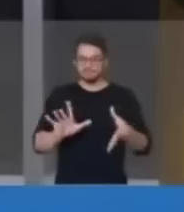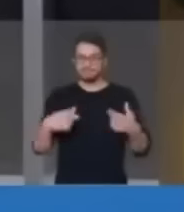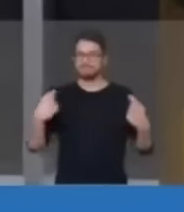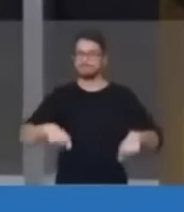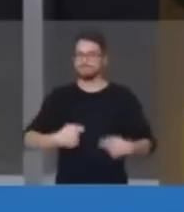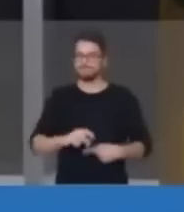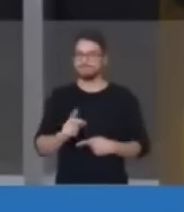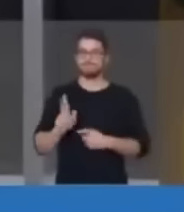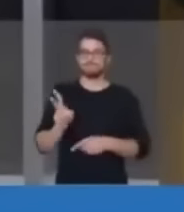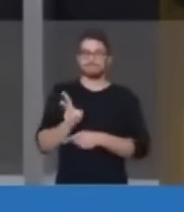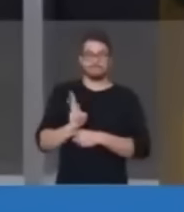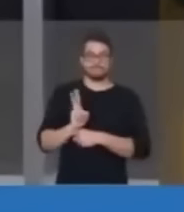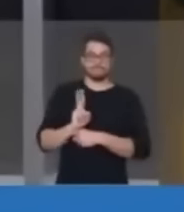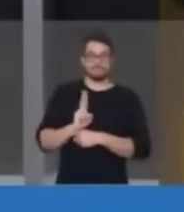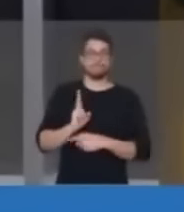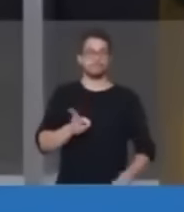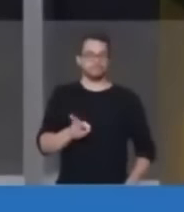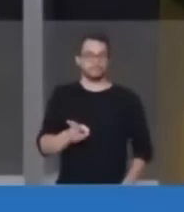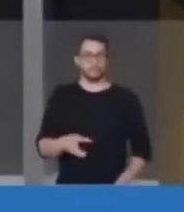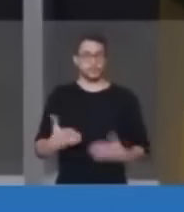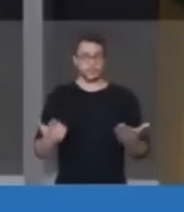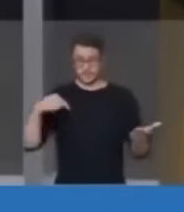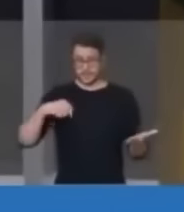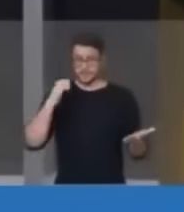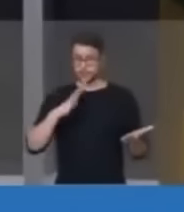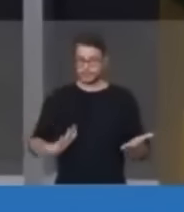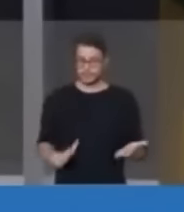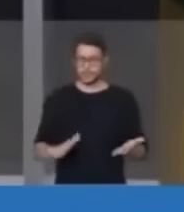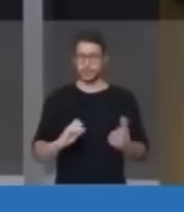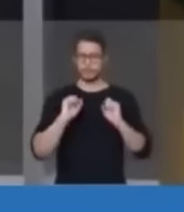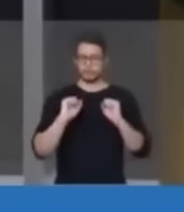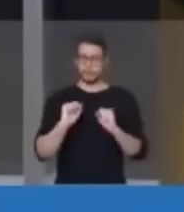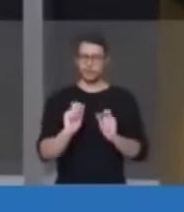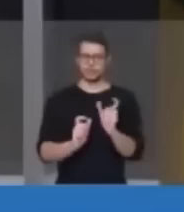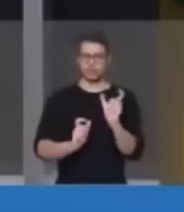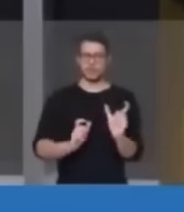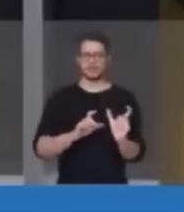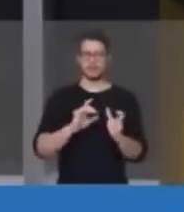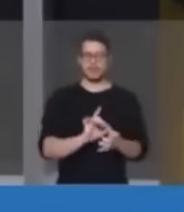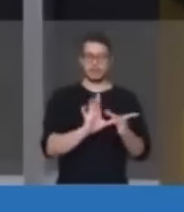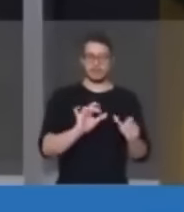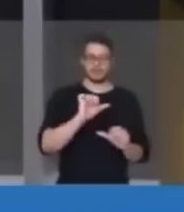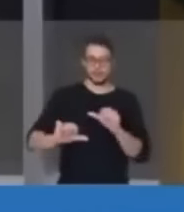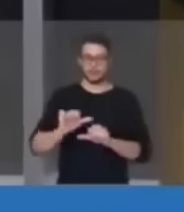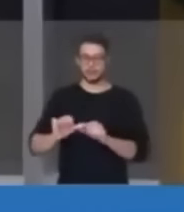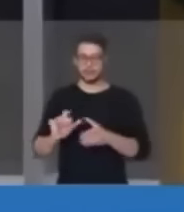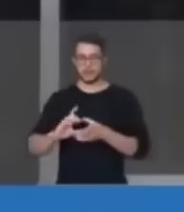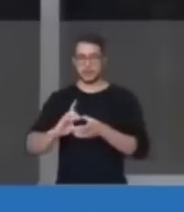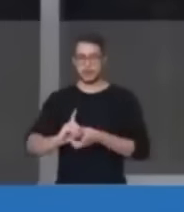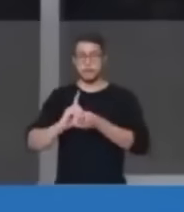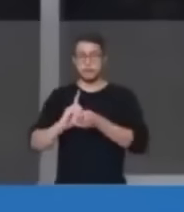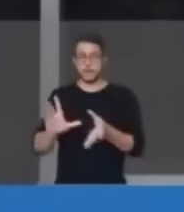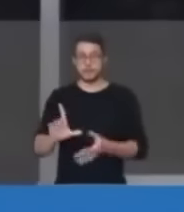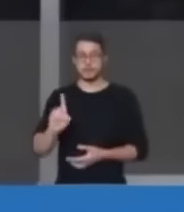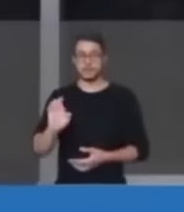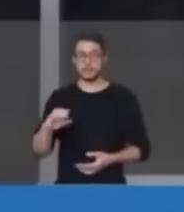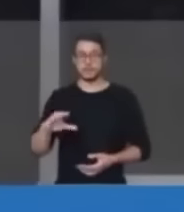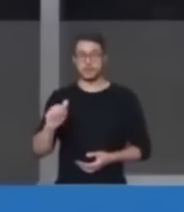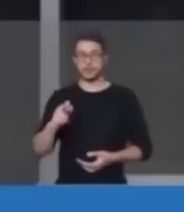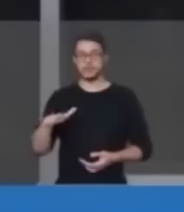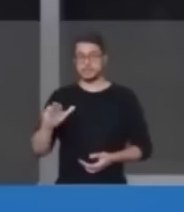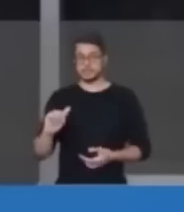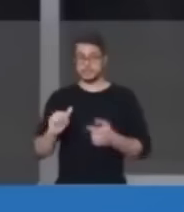o preço da Democracia é eterna vigilância e faço isso depois das eleições no segundo turno porque nós obtivemos a Vitória da